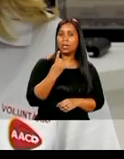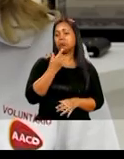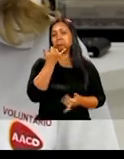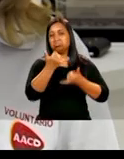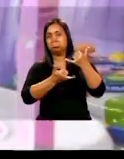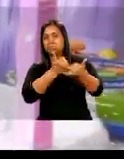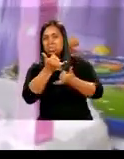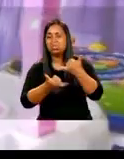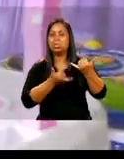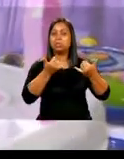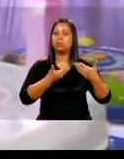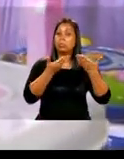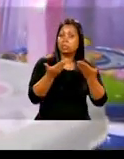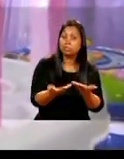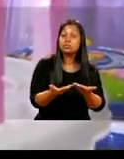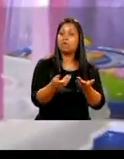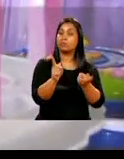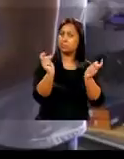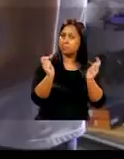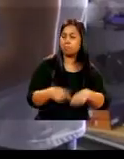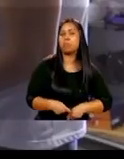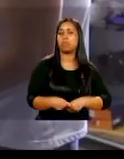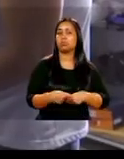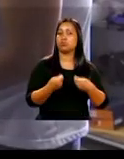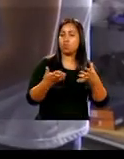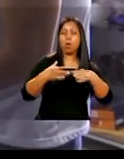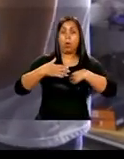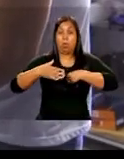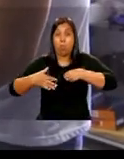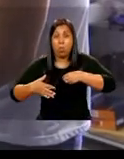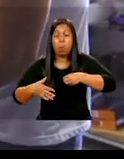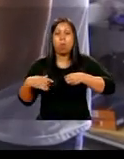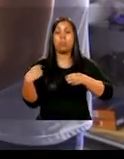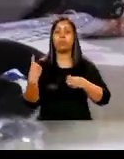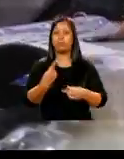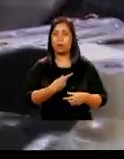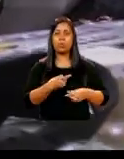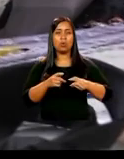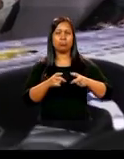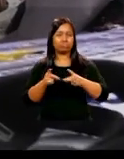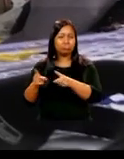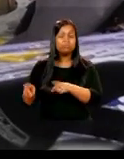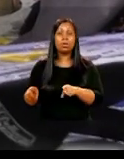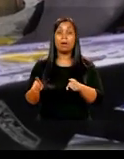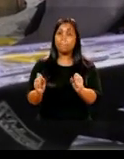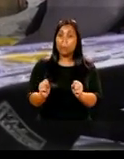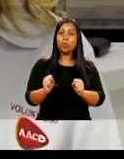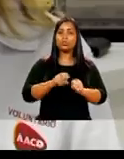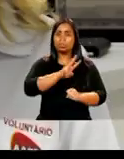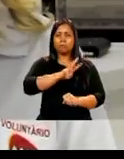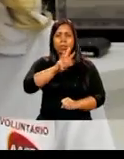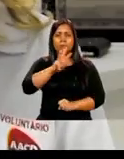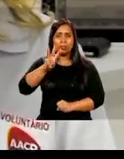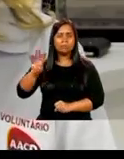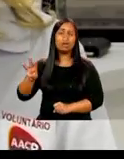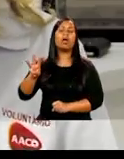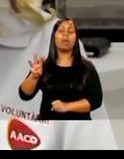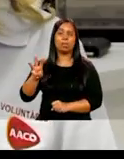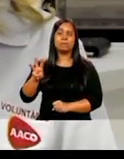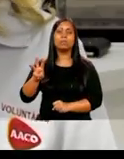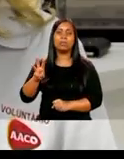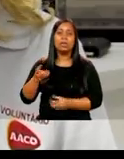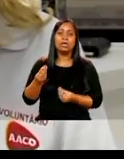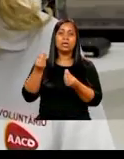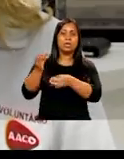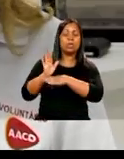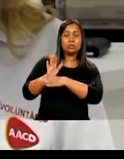um brinquedo, como uma doação. Você pode doar roupas para o nosso bazar, você pode entrar no nosso site, no PagSeguro,